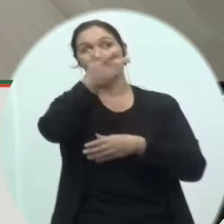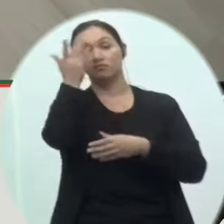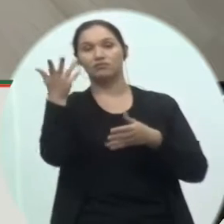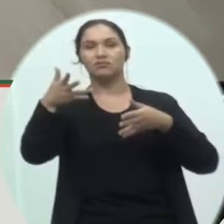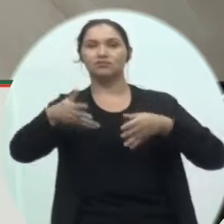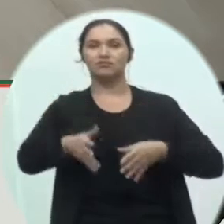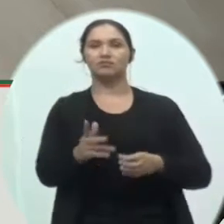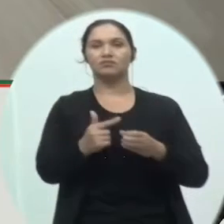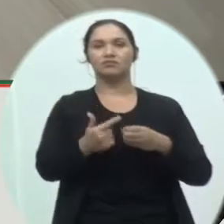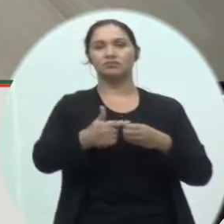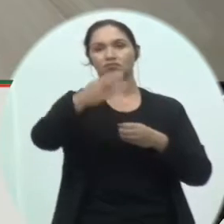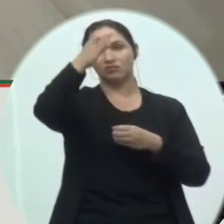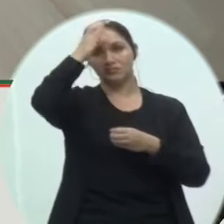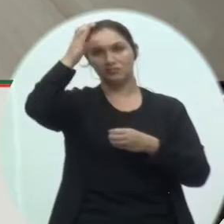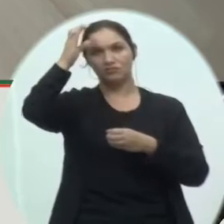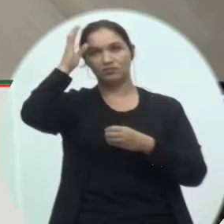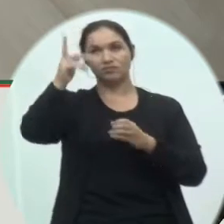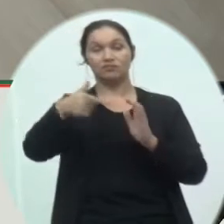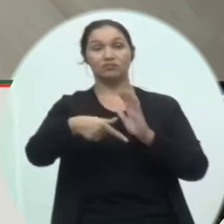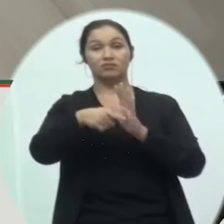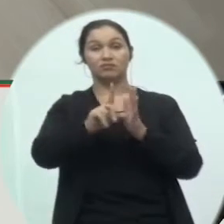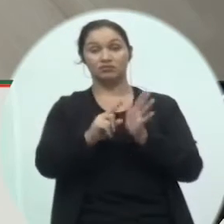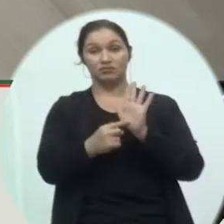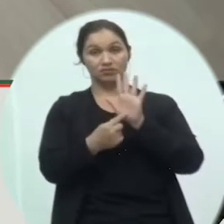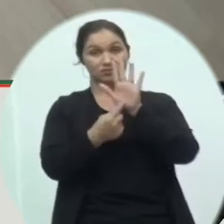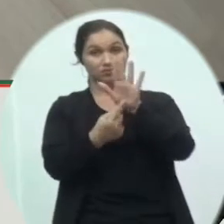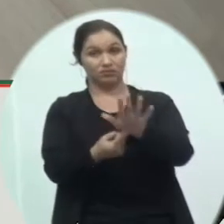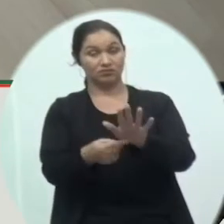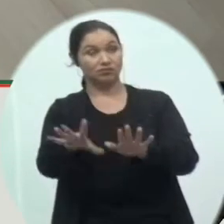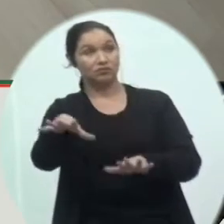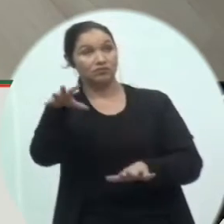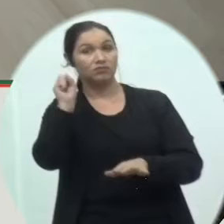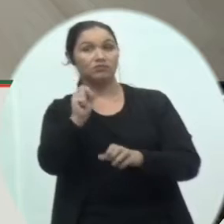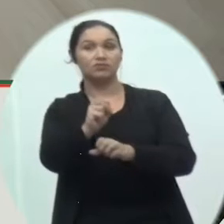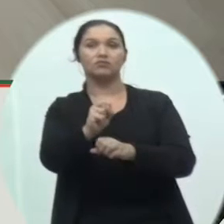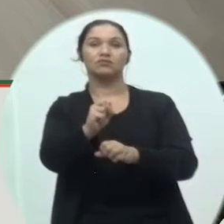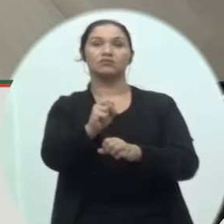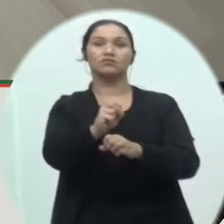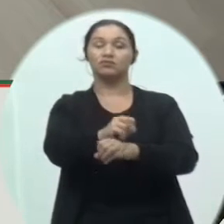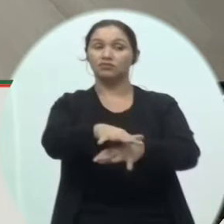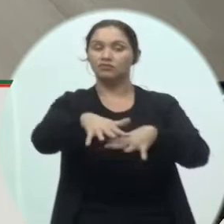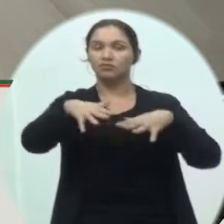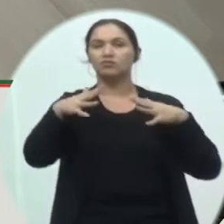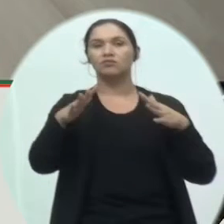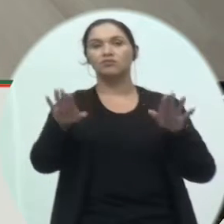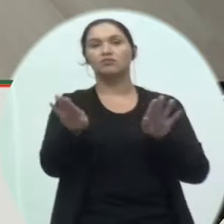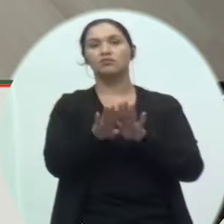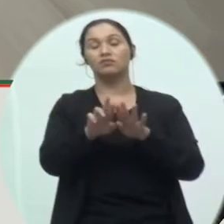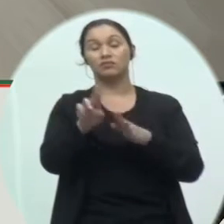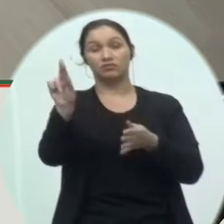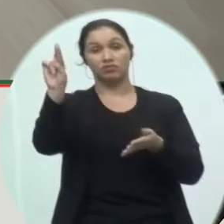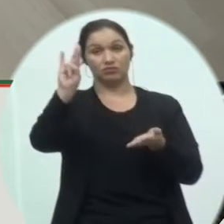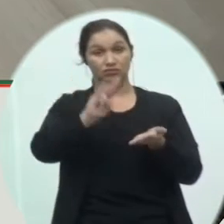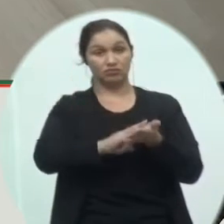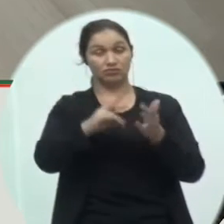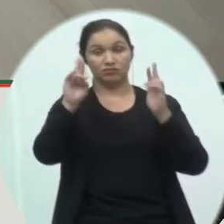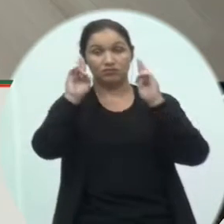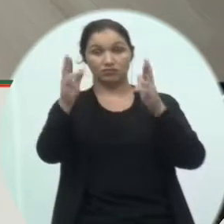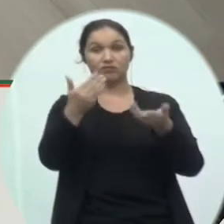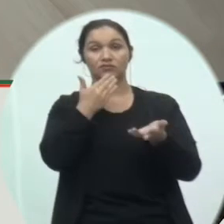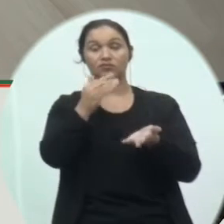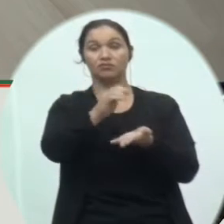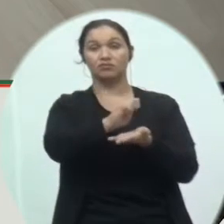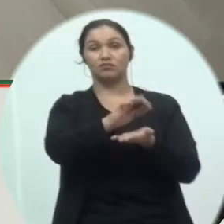vontade de Deus. Ante o exposto, ouvido o plenário e atendidas as formalidades regimentais, requeremos que